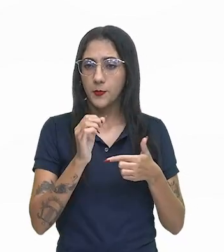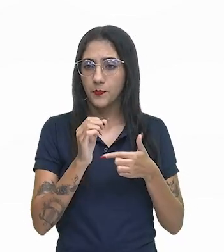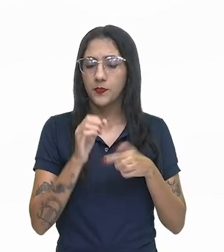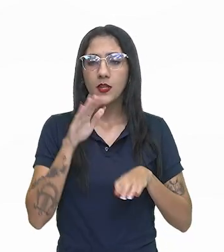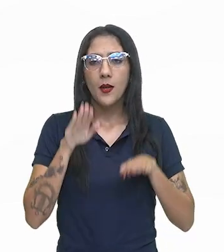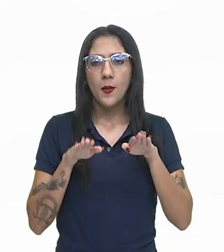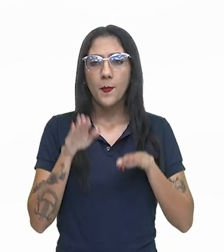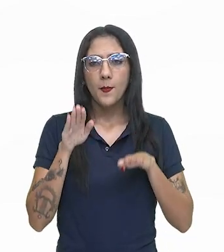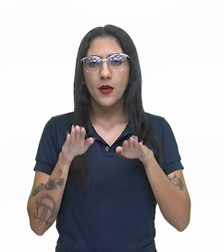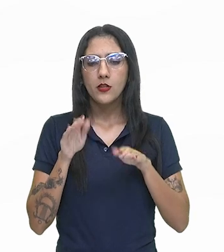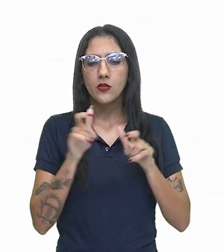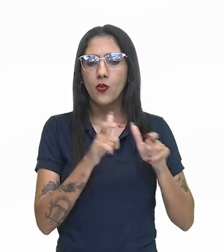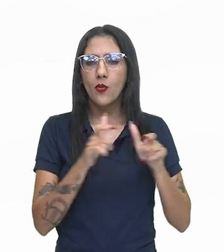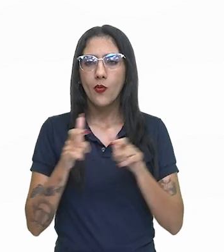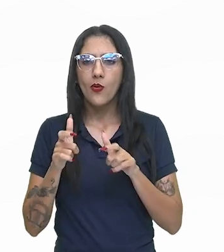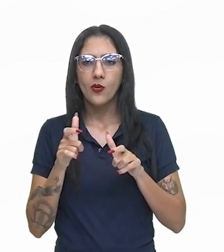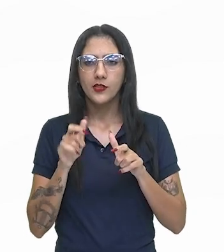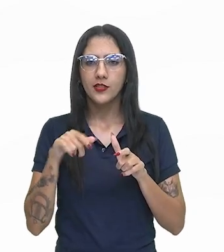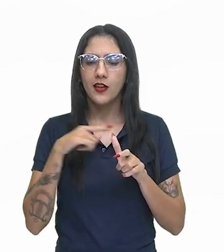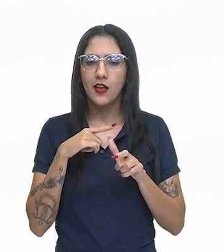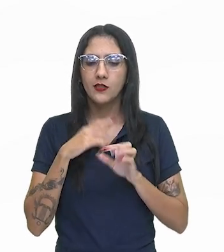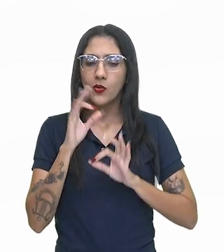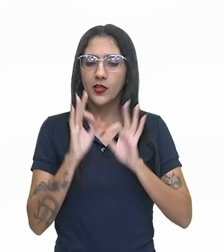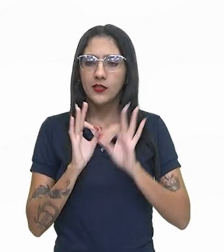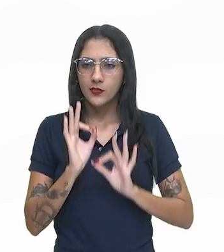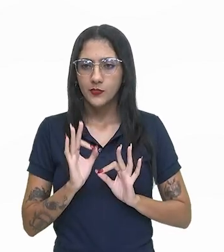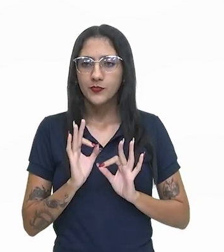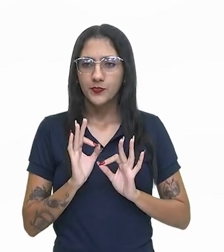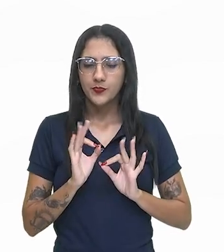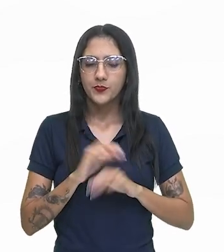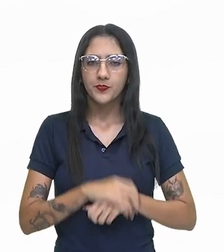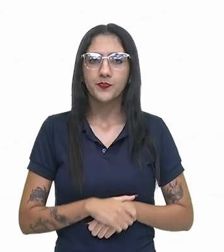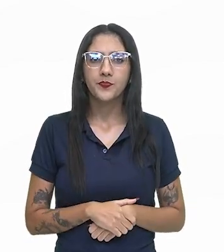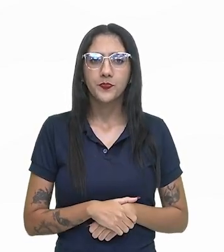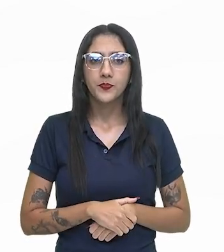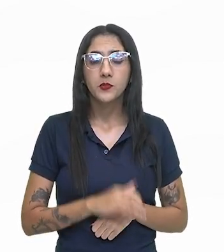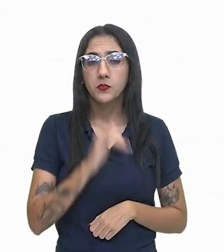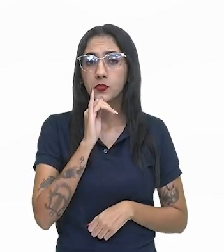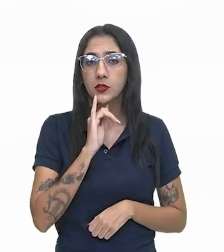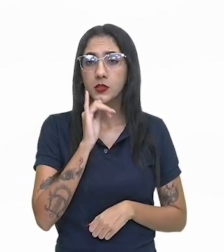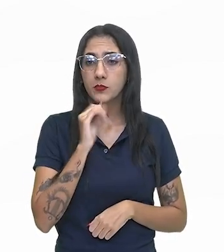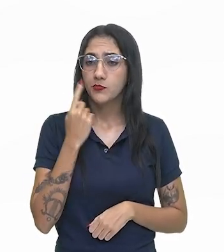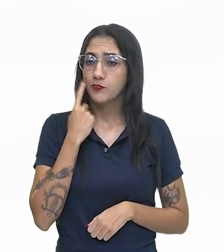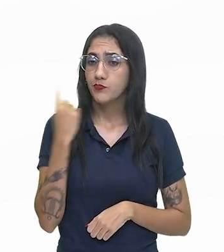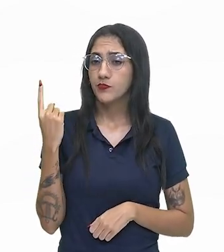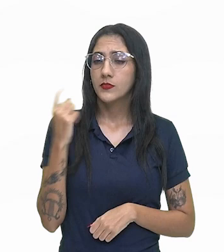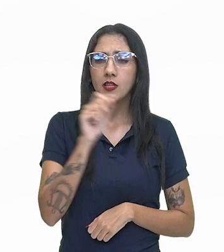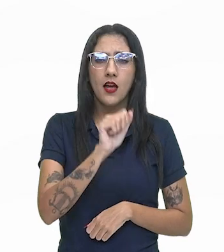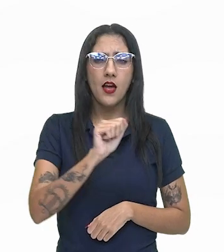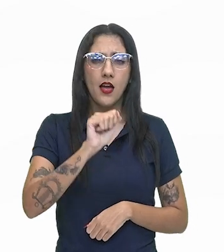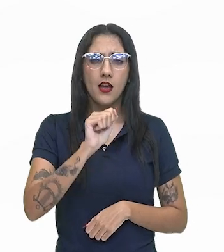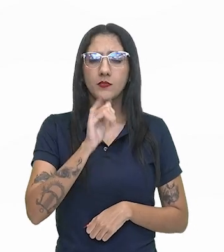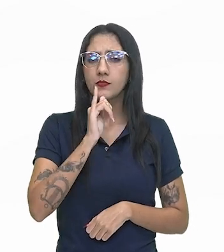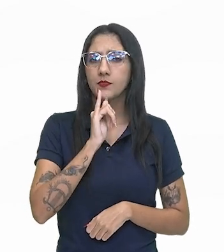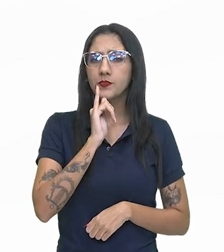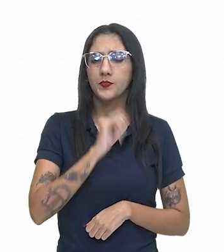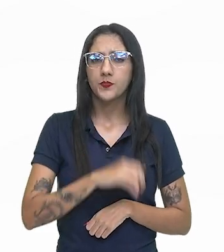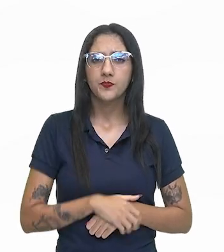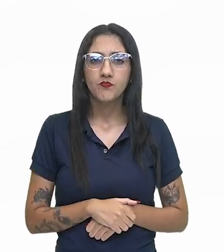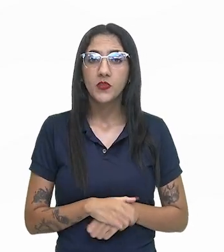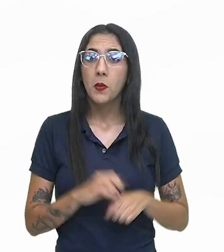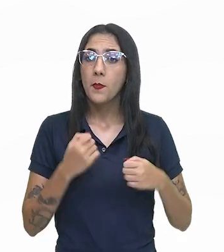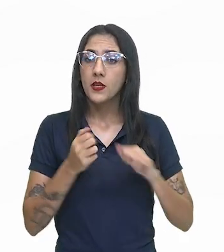gente caminha no nosso esquema lá, né, de transformação. Então, por exemplo, aqui na letra A desse exemplo, a gente vai ter